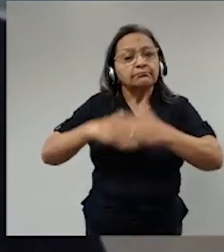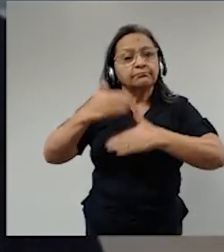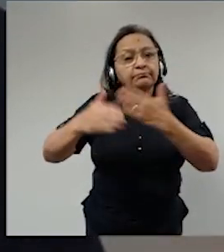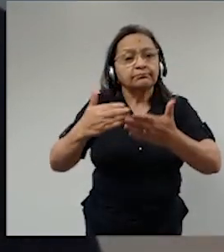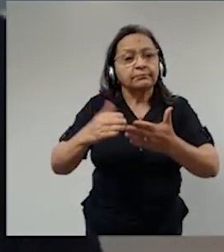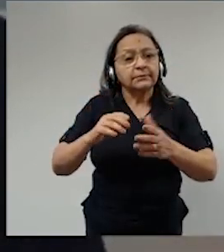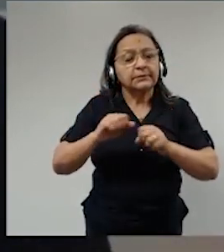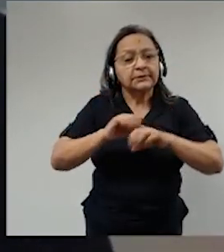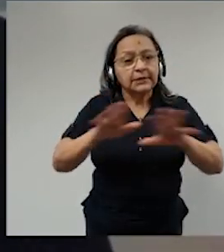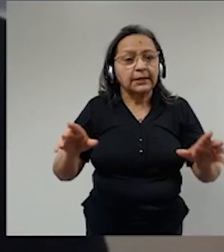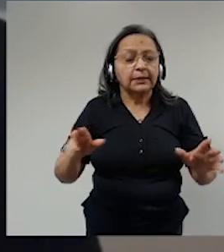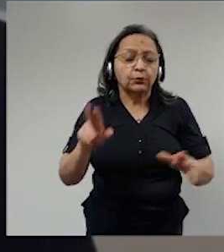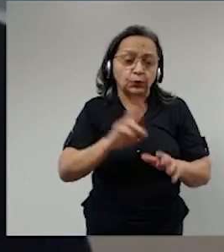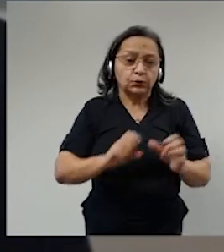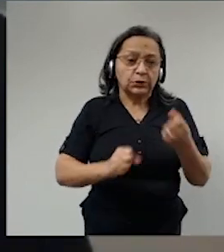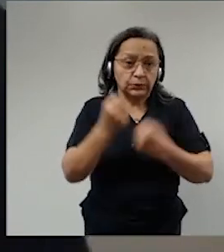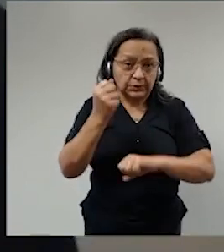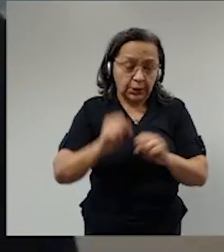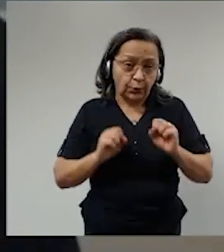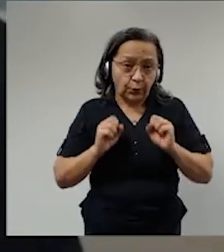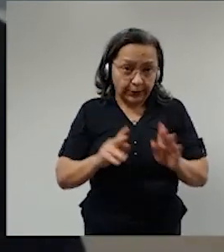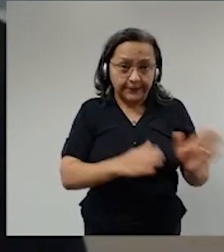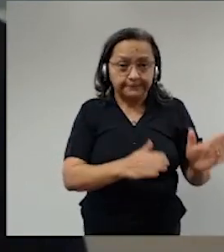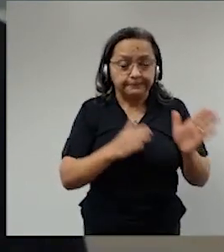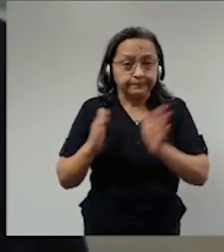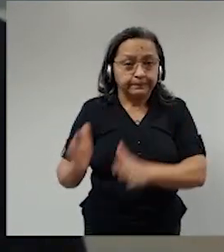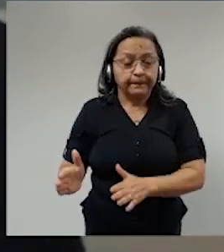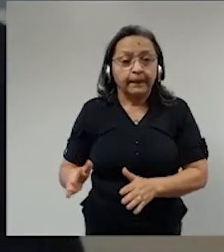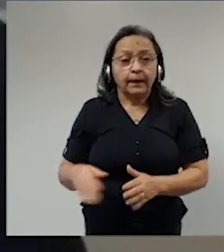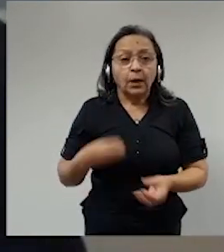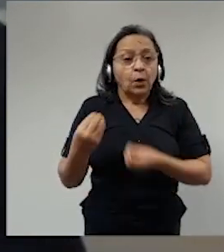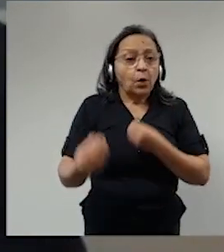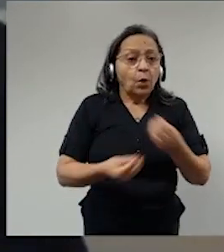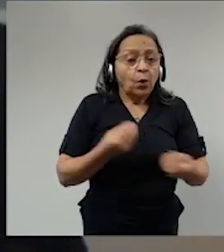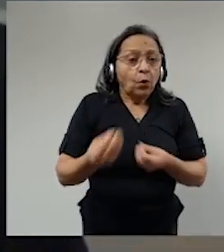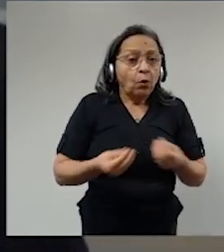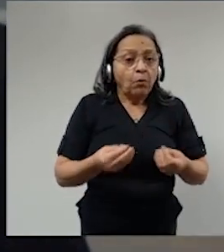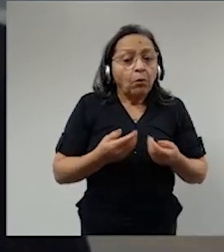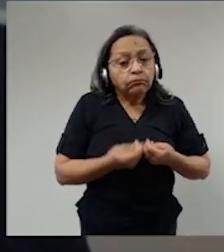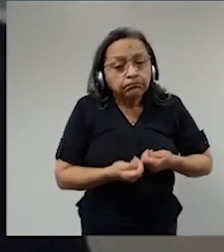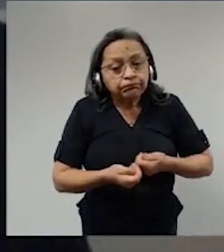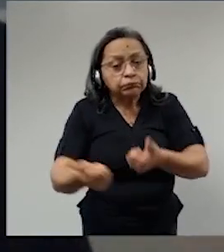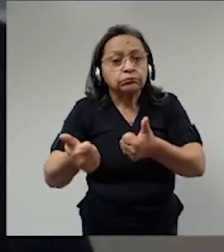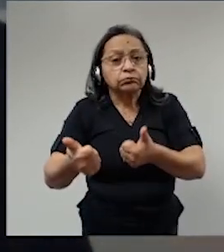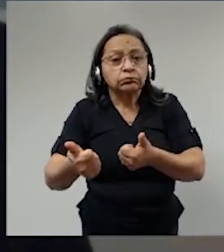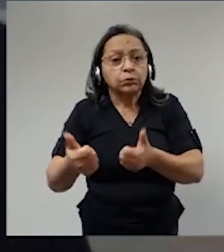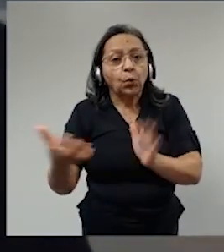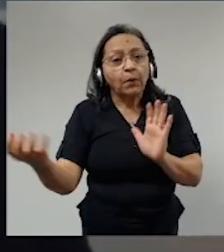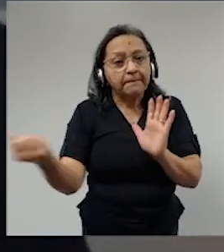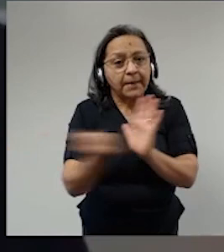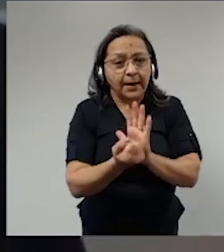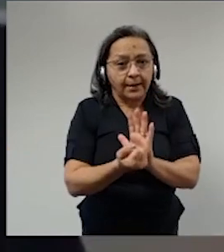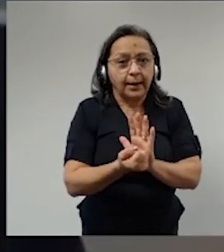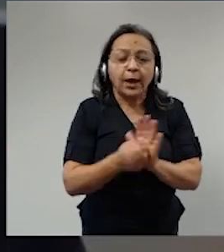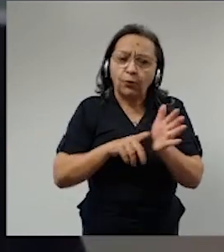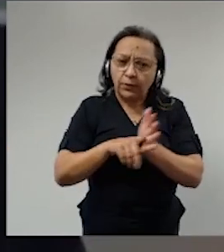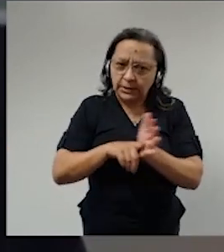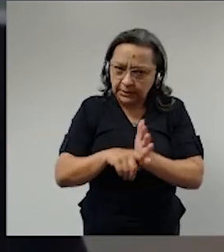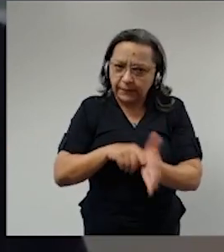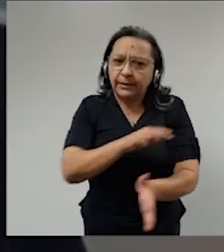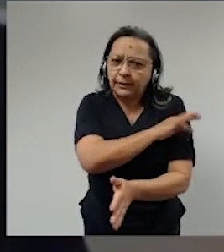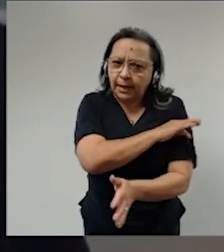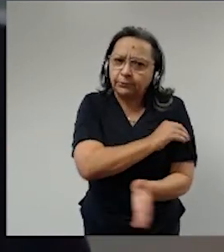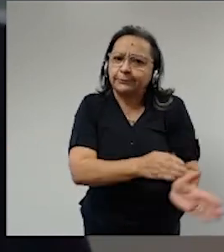a aplicação industrial. Muito bem. Como se concede uma patente? Esse é um exame técnico e